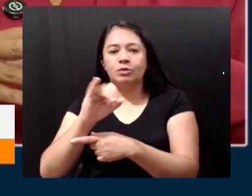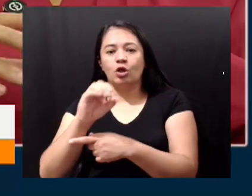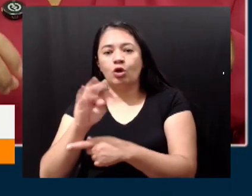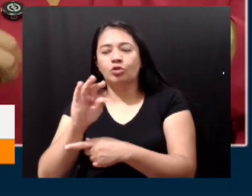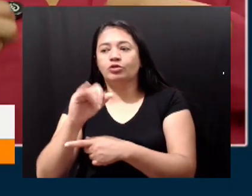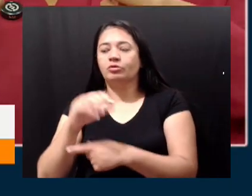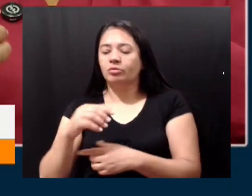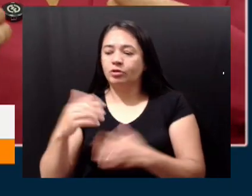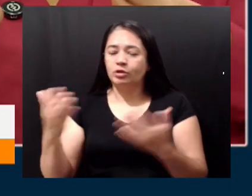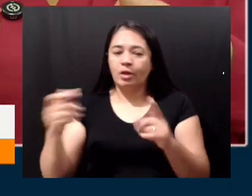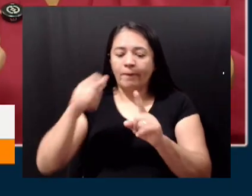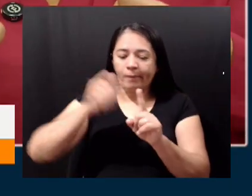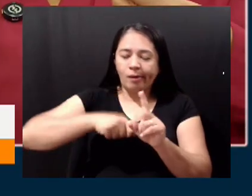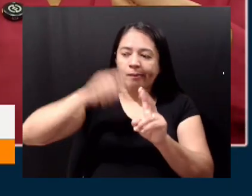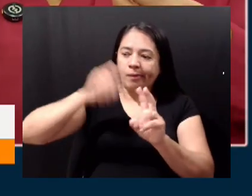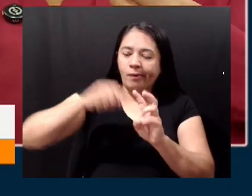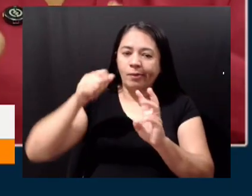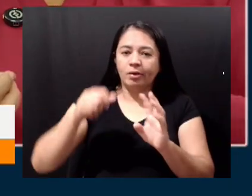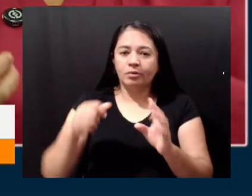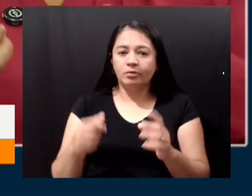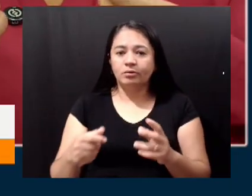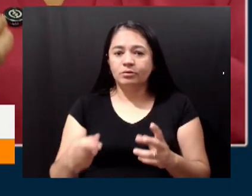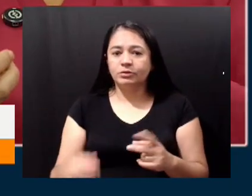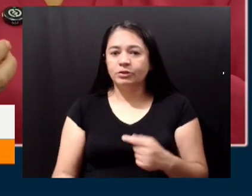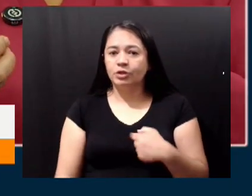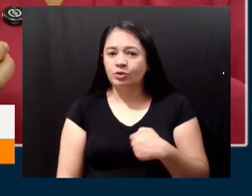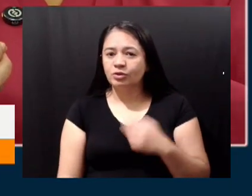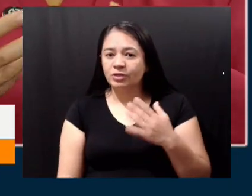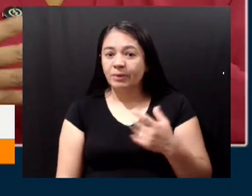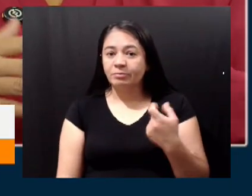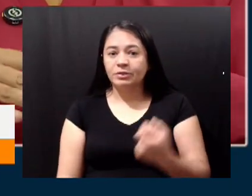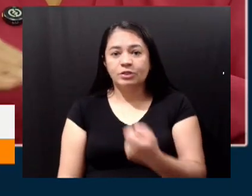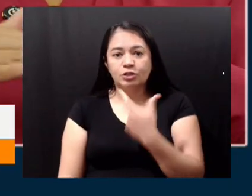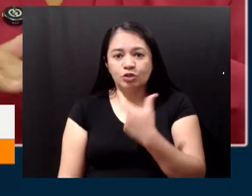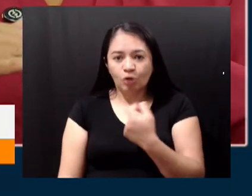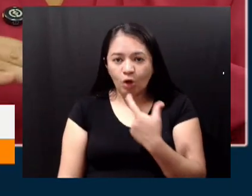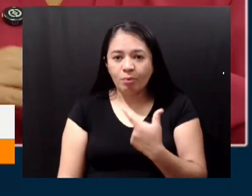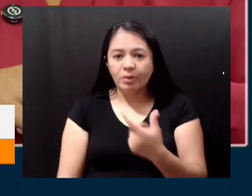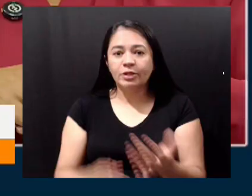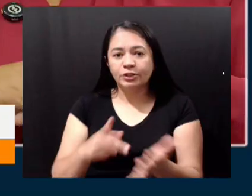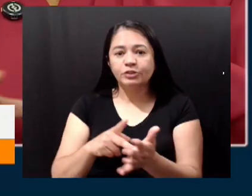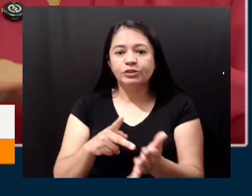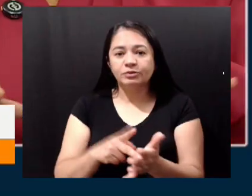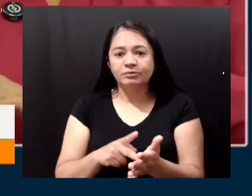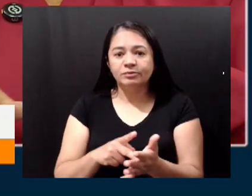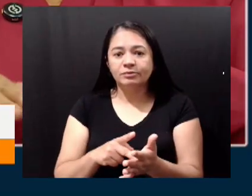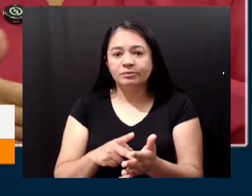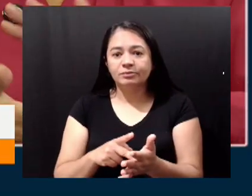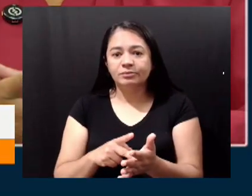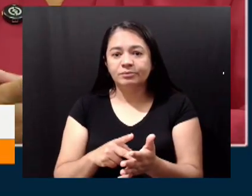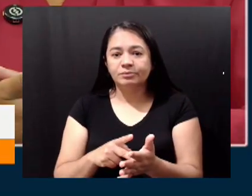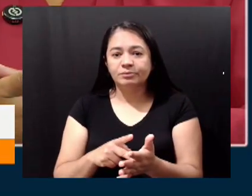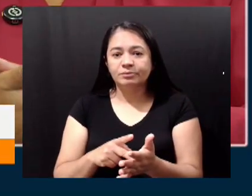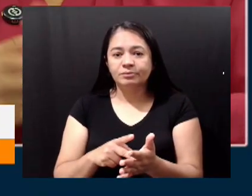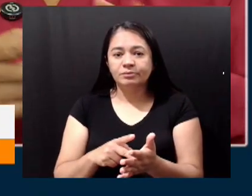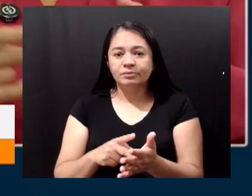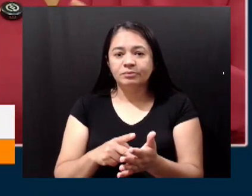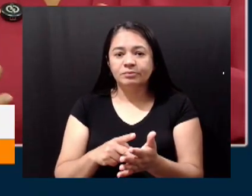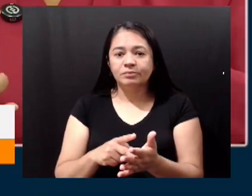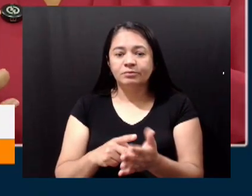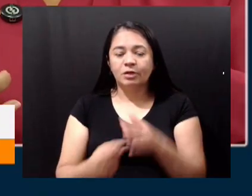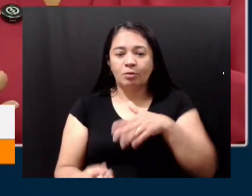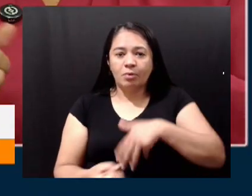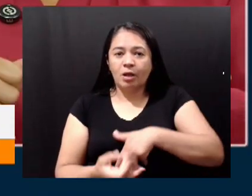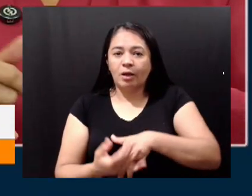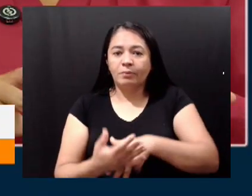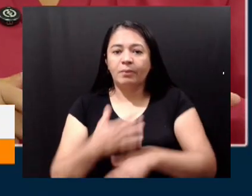de repente, quando eu tenho realmente que tomar o antibiótico para ele, né, deletar uma bactéria do meu organismo, pode ser que